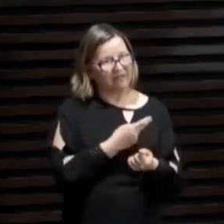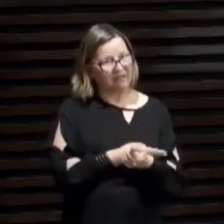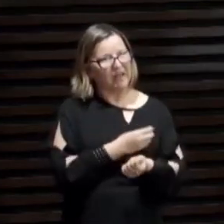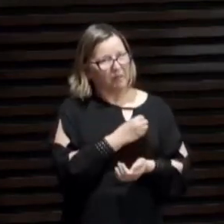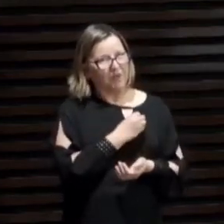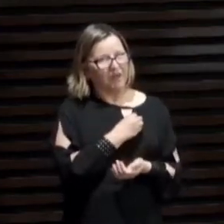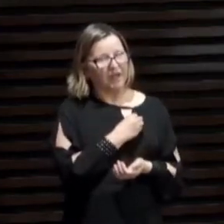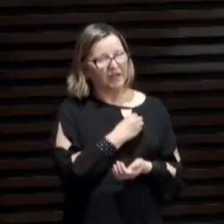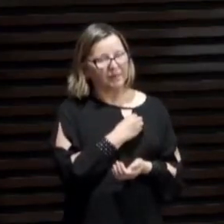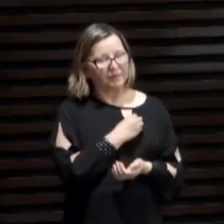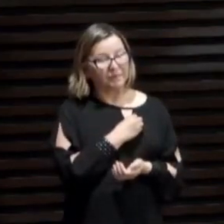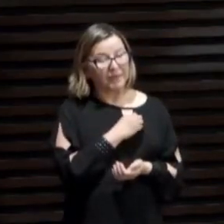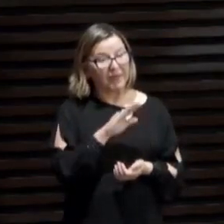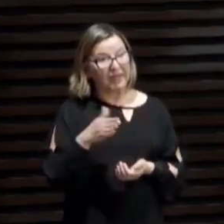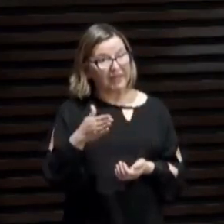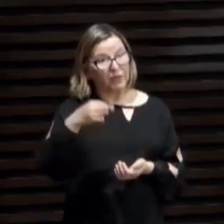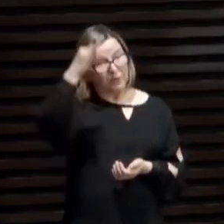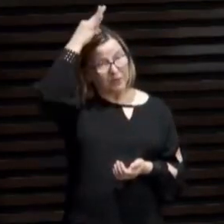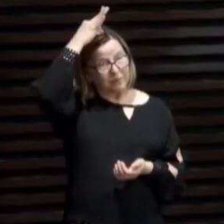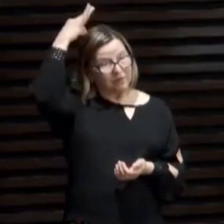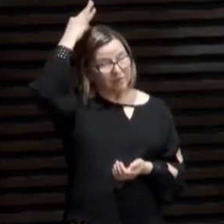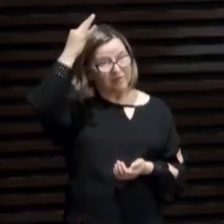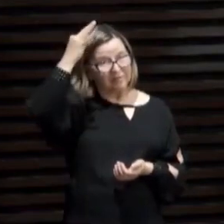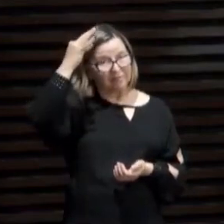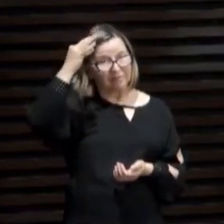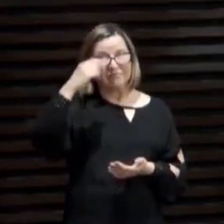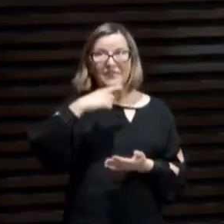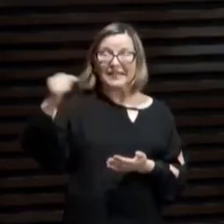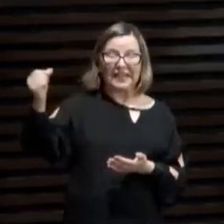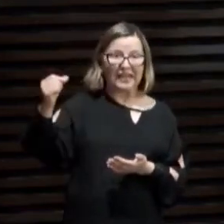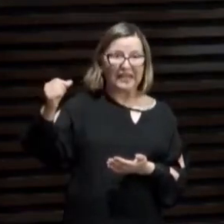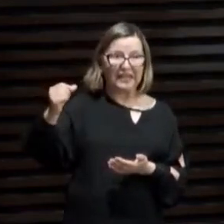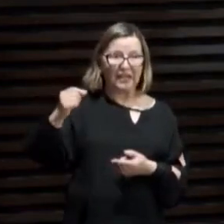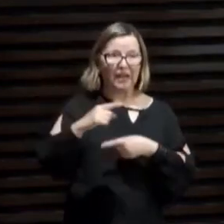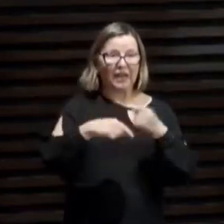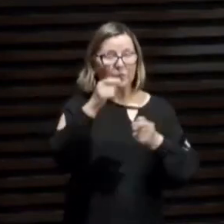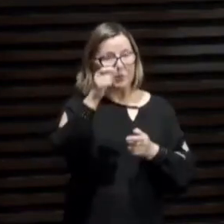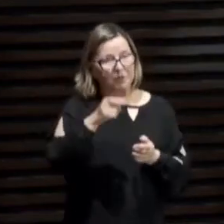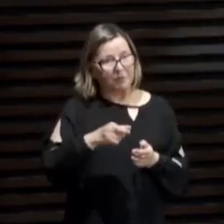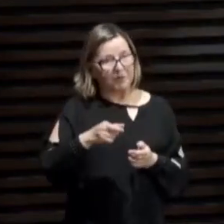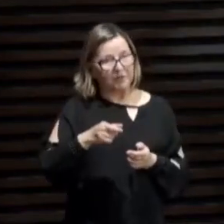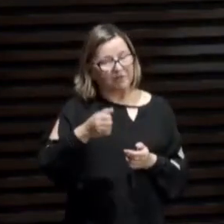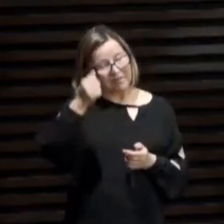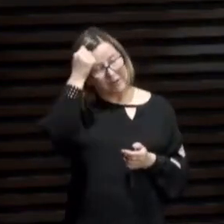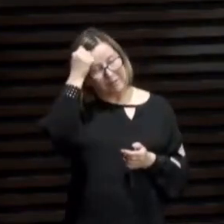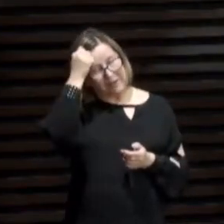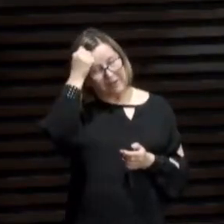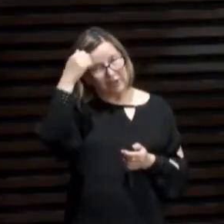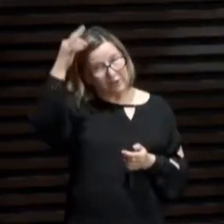pecar. Aí o Espírito se retira, depois dessa pessoa se arrepende, o Espírito volta, usa novamente.